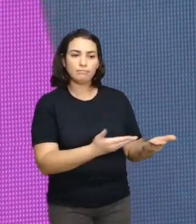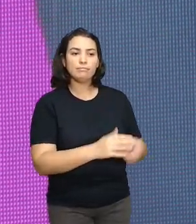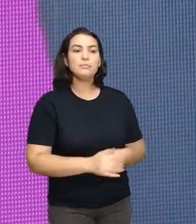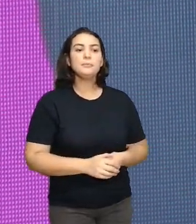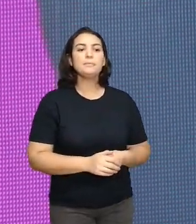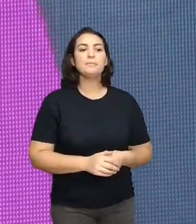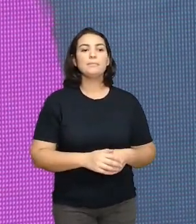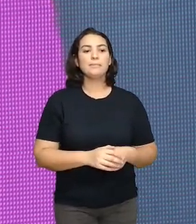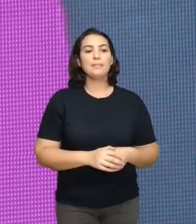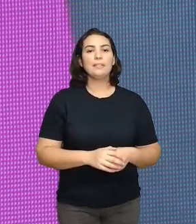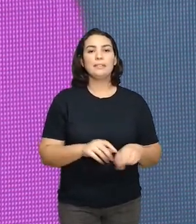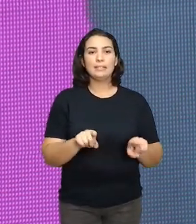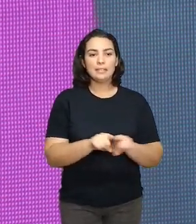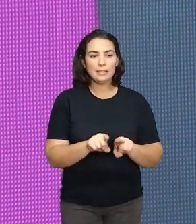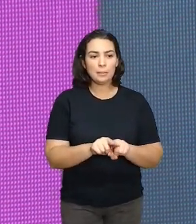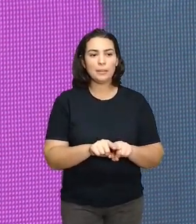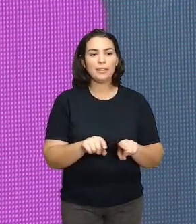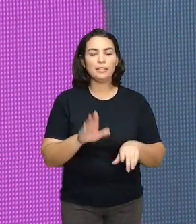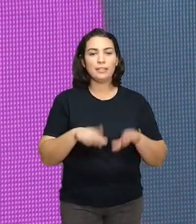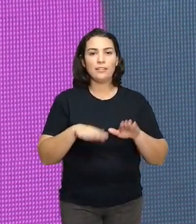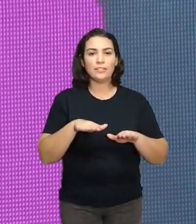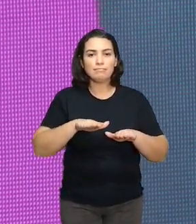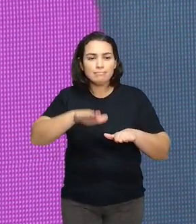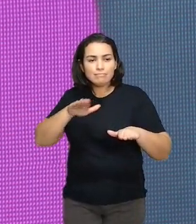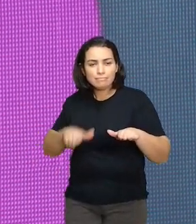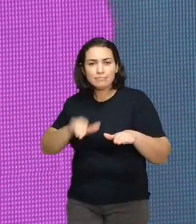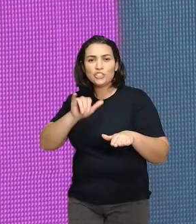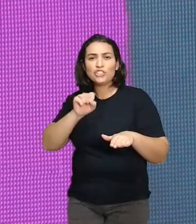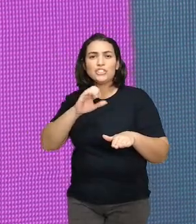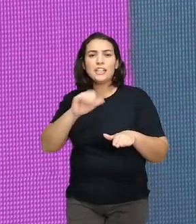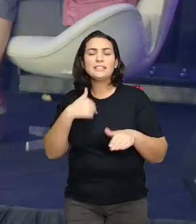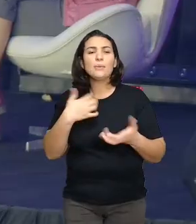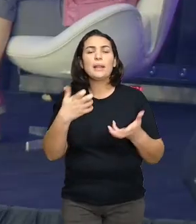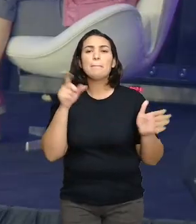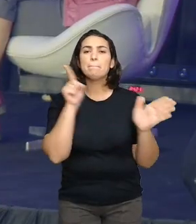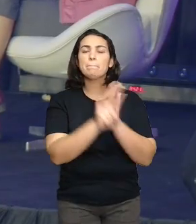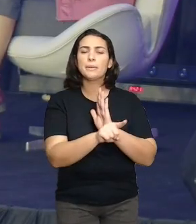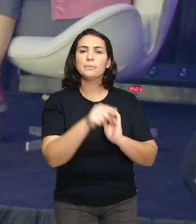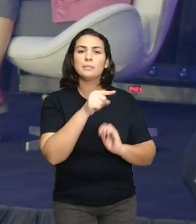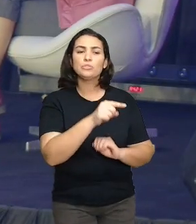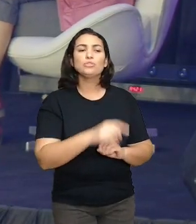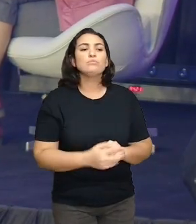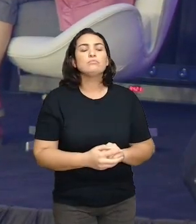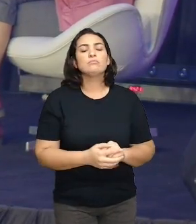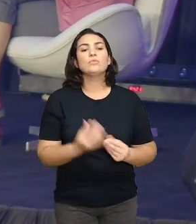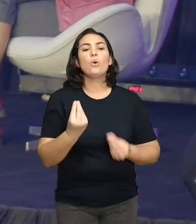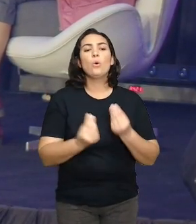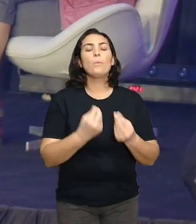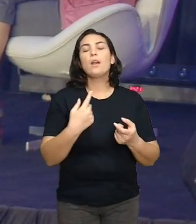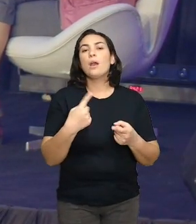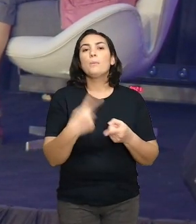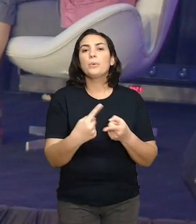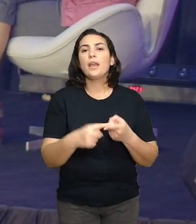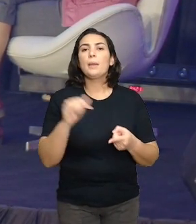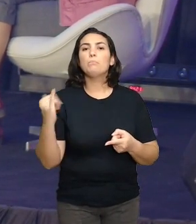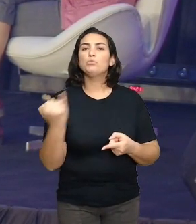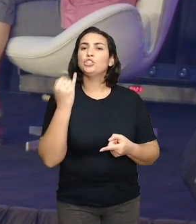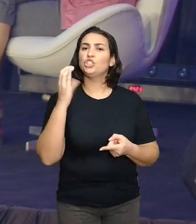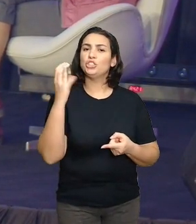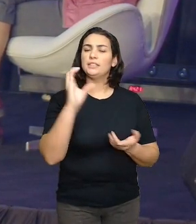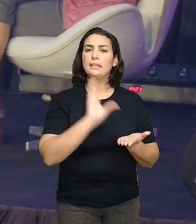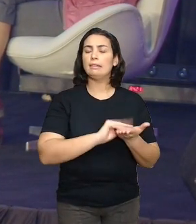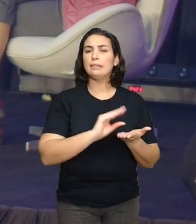trás com a Jéssica, perguntar para ela por que é importante a ciência de dados e quais são